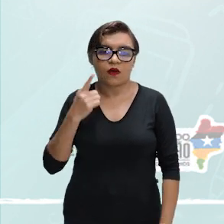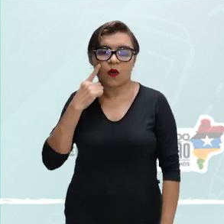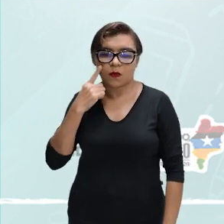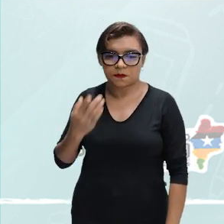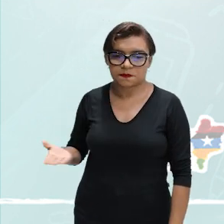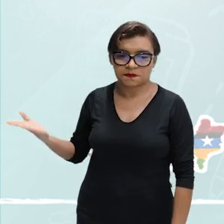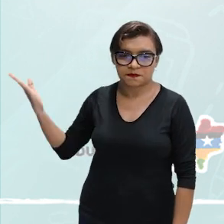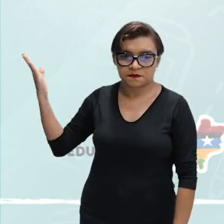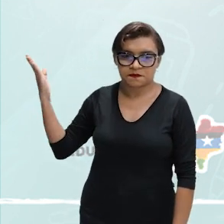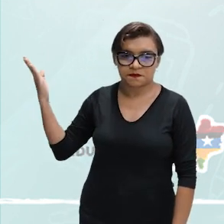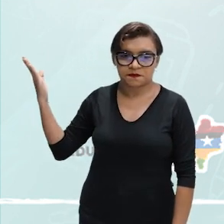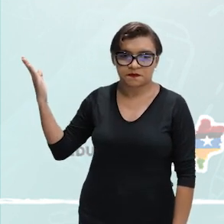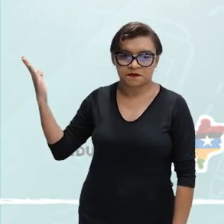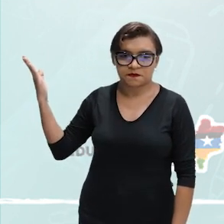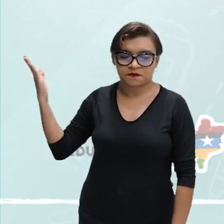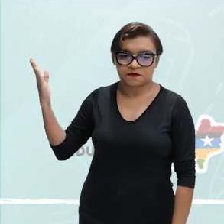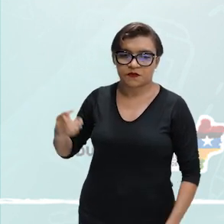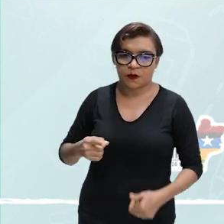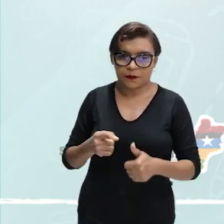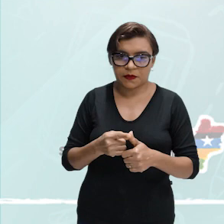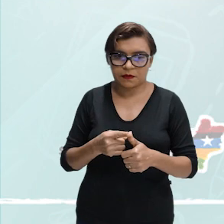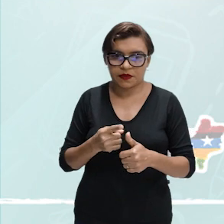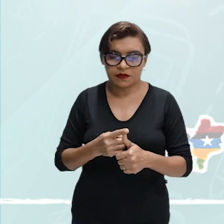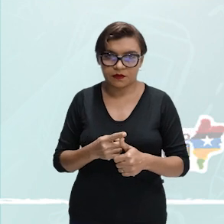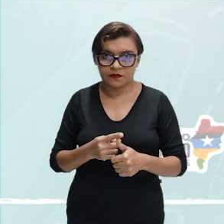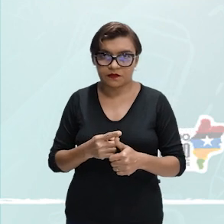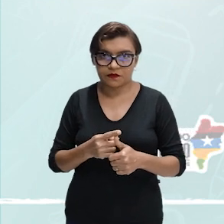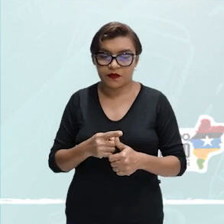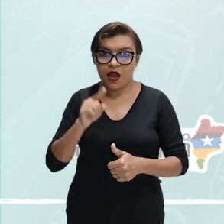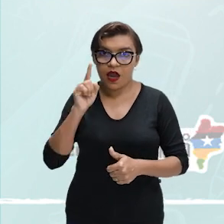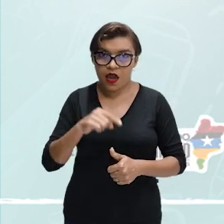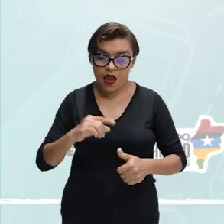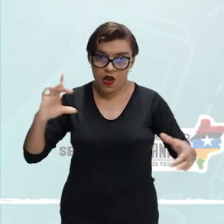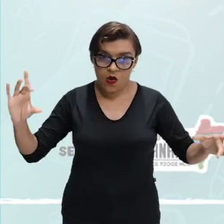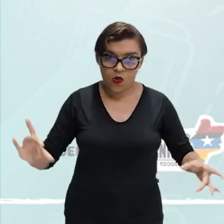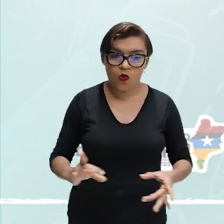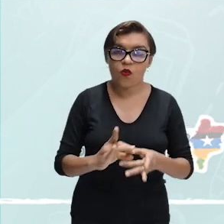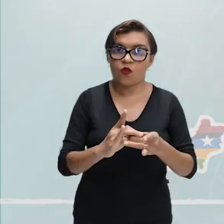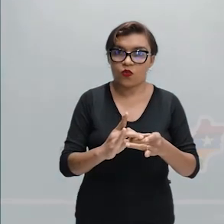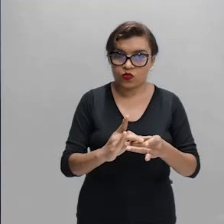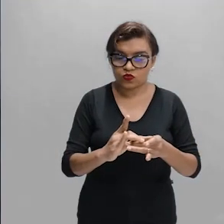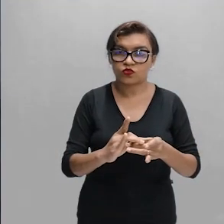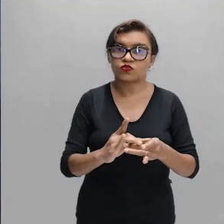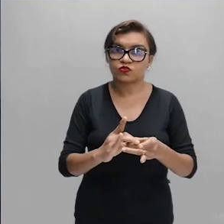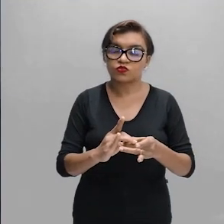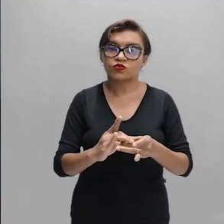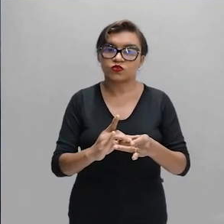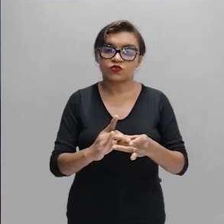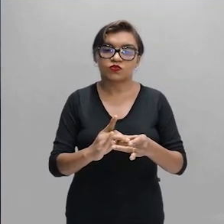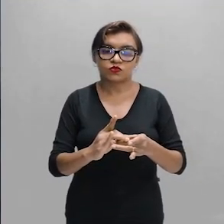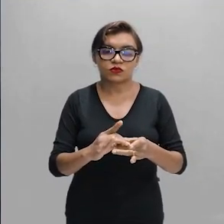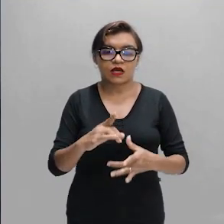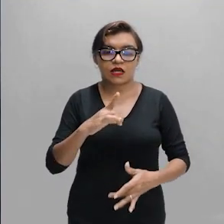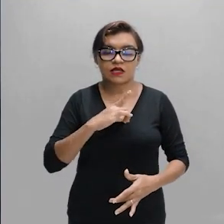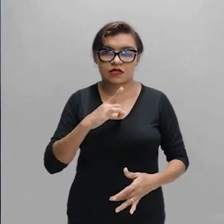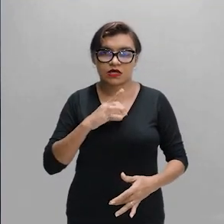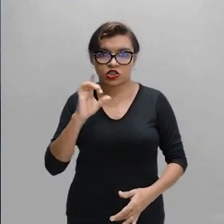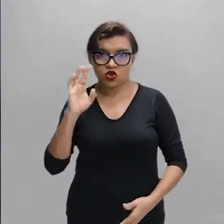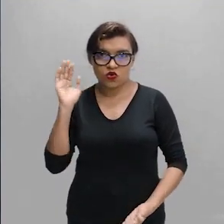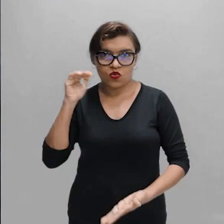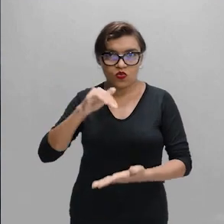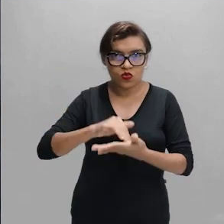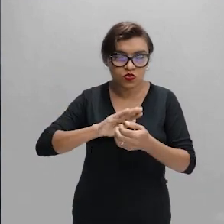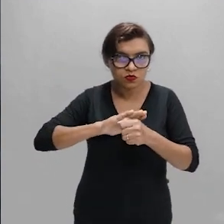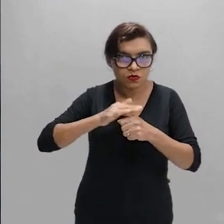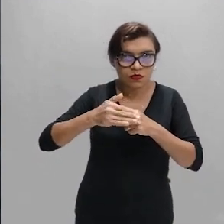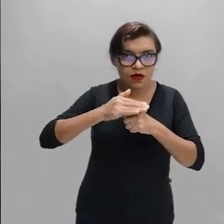é um condutor, certo? Num condutor, nós temos apenas na última camada,